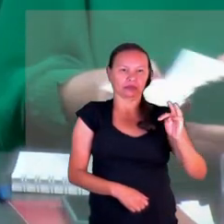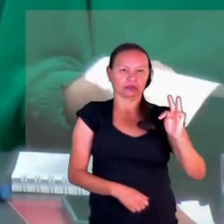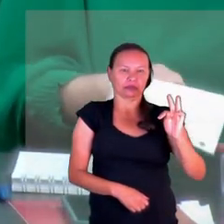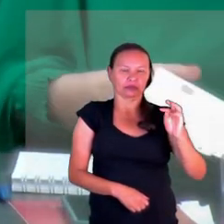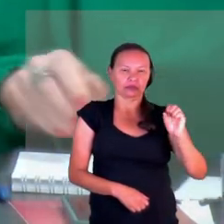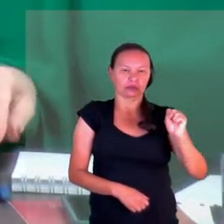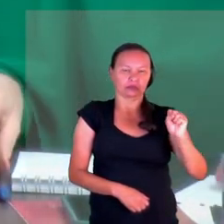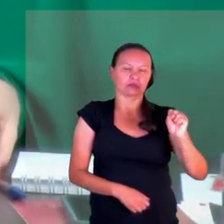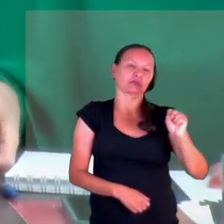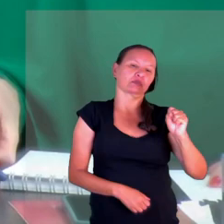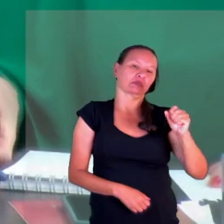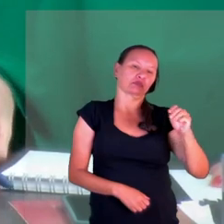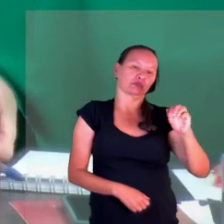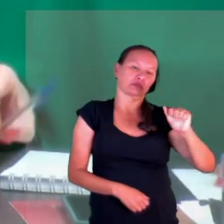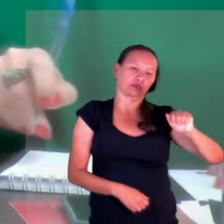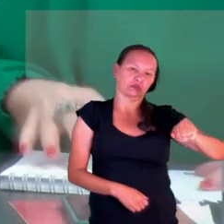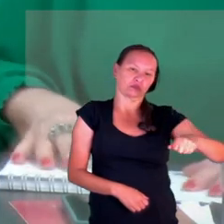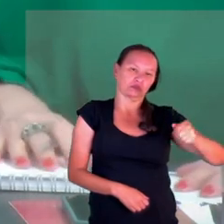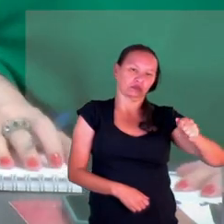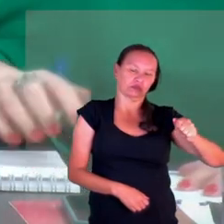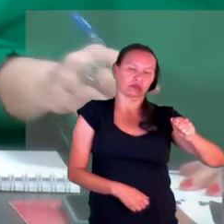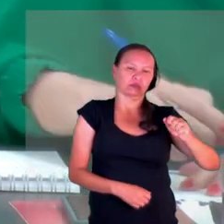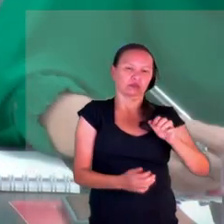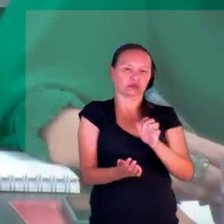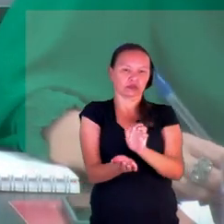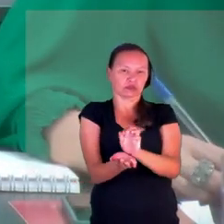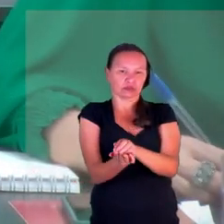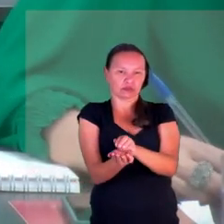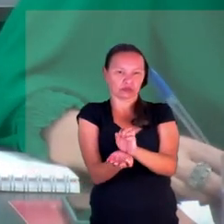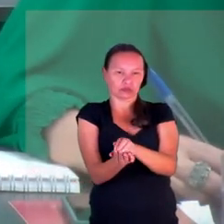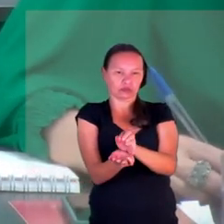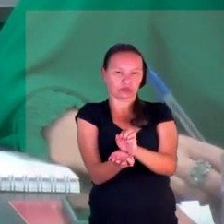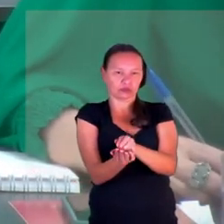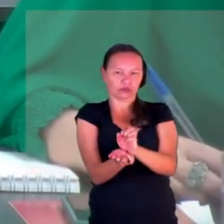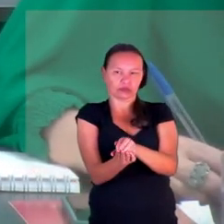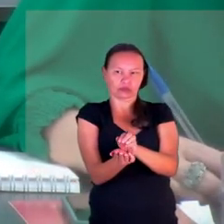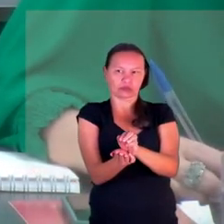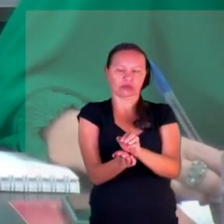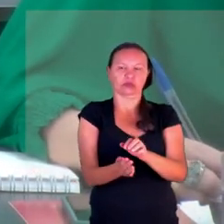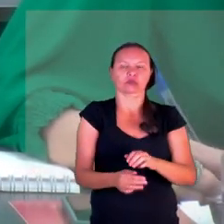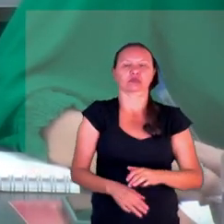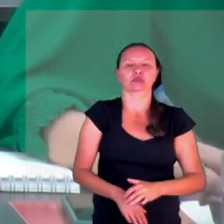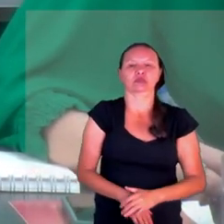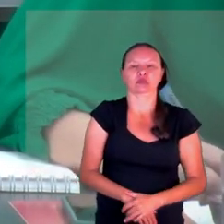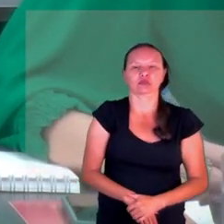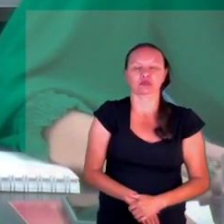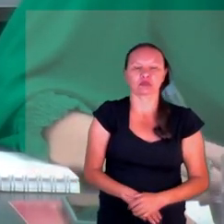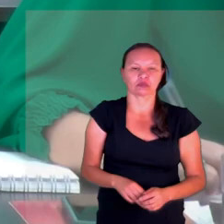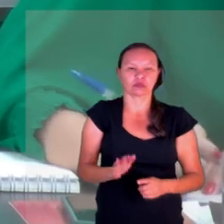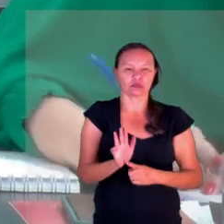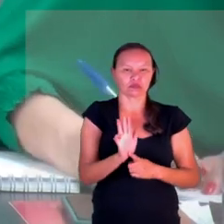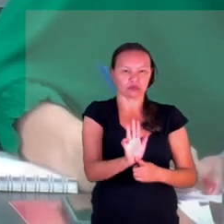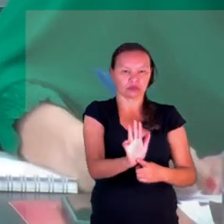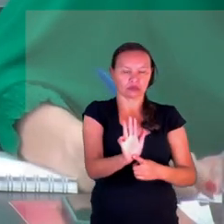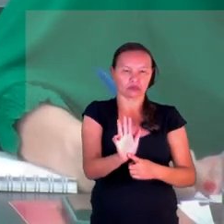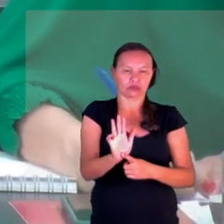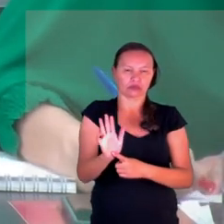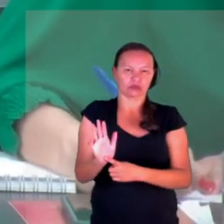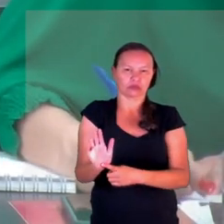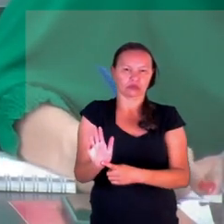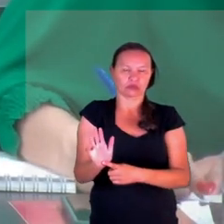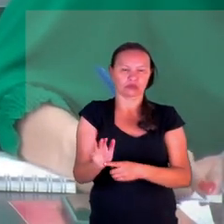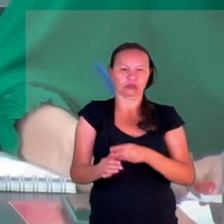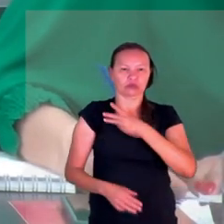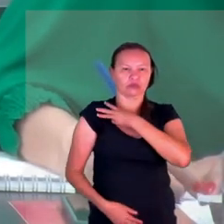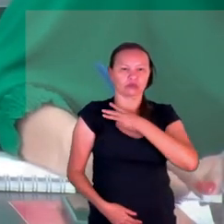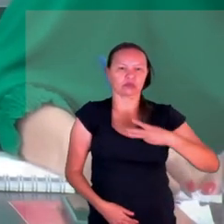Pernambuco e membro do e membro desse GT para fazer a sua apresentação sobre atuação do Ministério